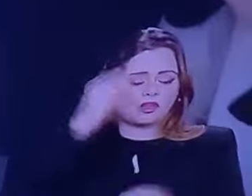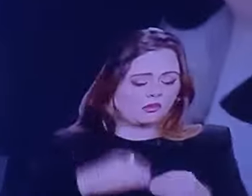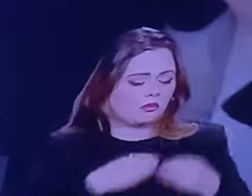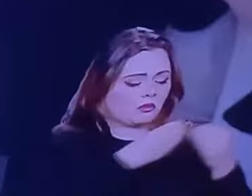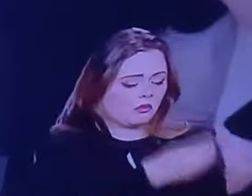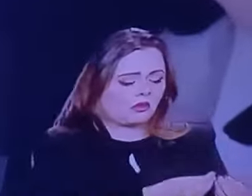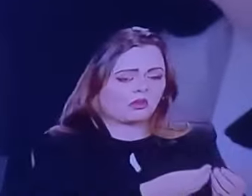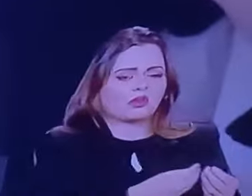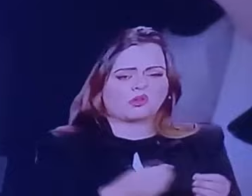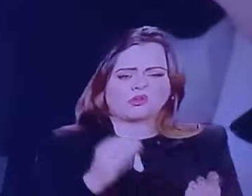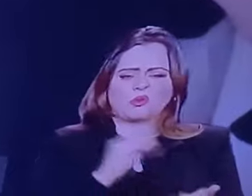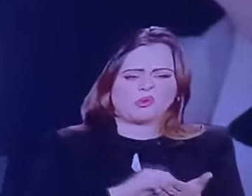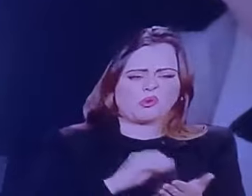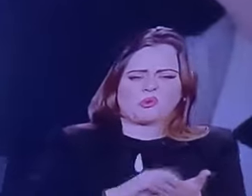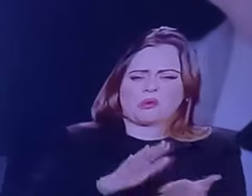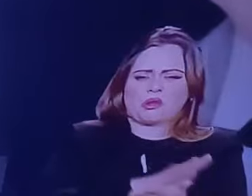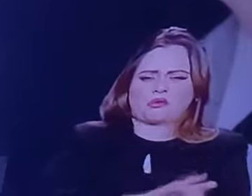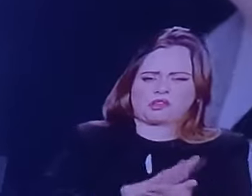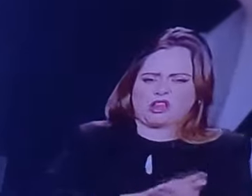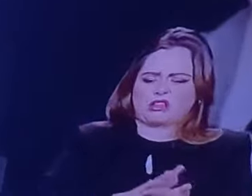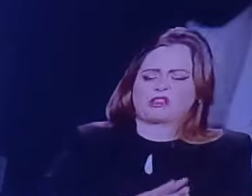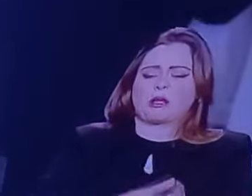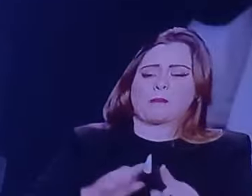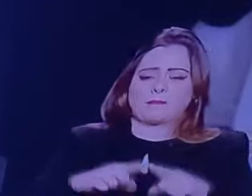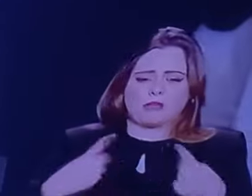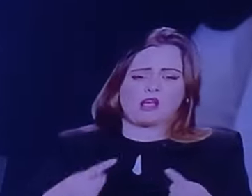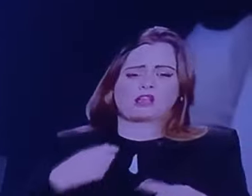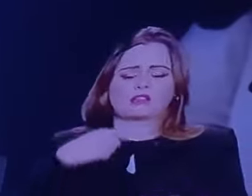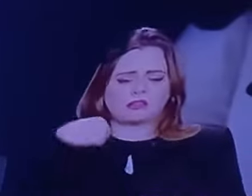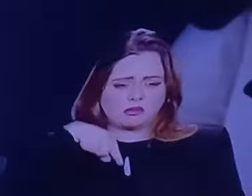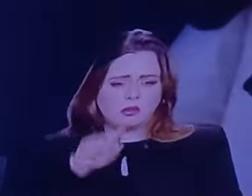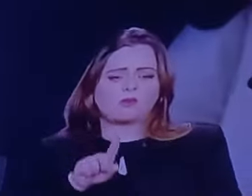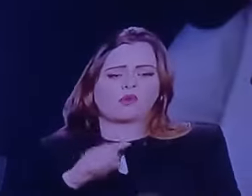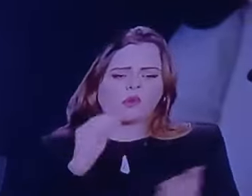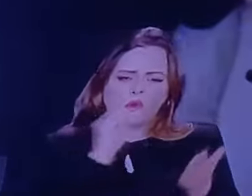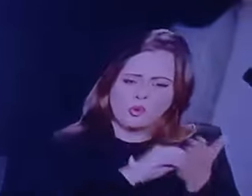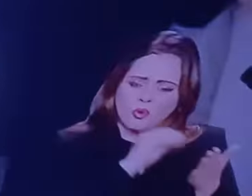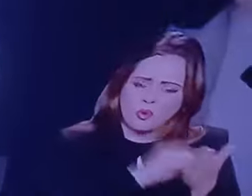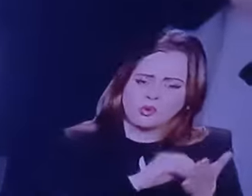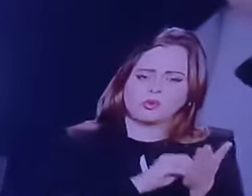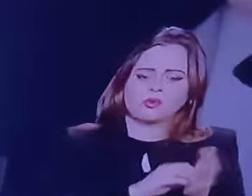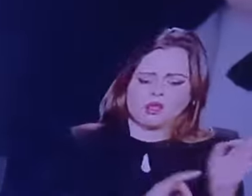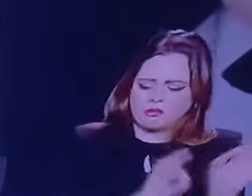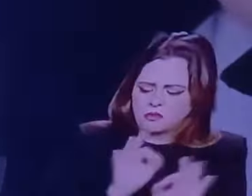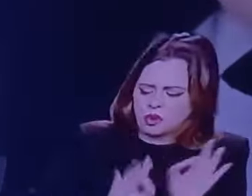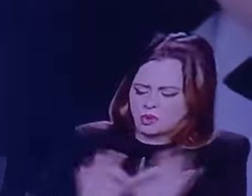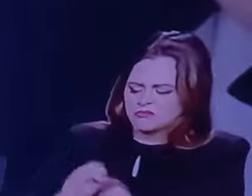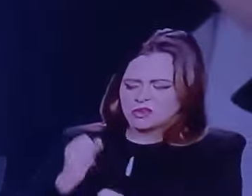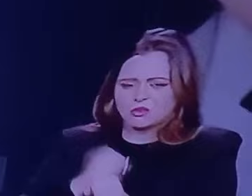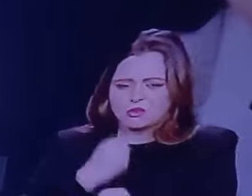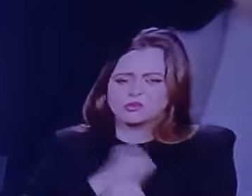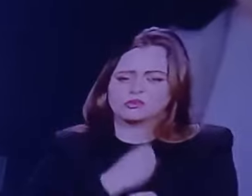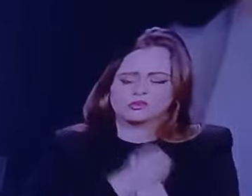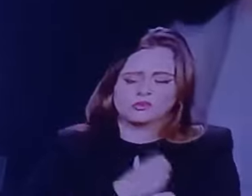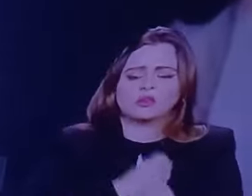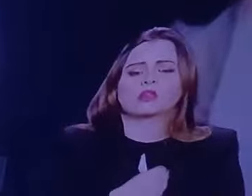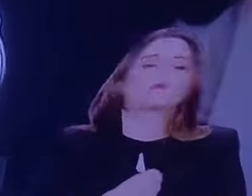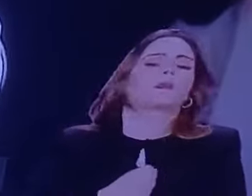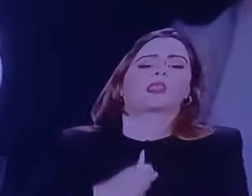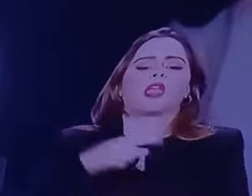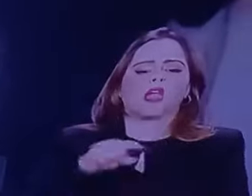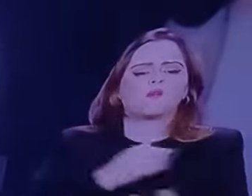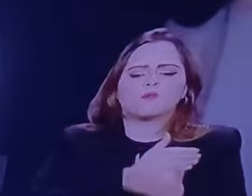colocaram uma pedra. Pois eu vou com o Camilo, nosso ministro da Educação, ir lá na Zona Leste dizer, eu